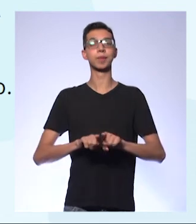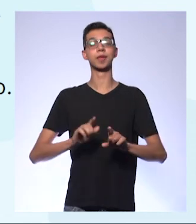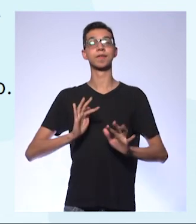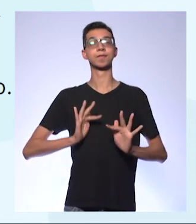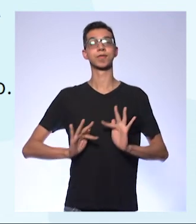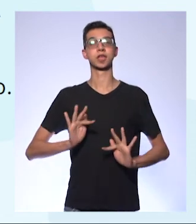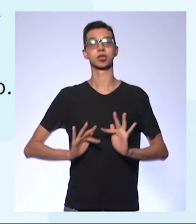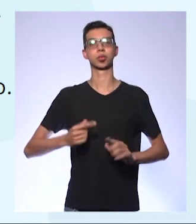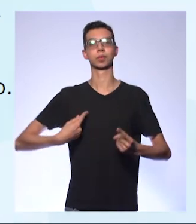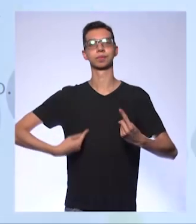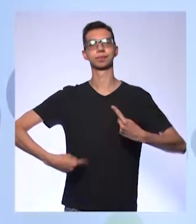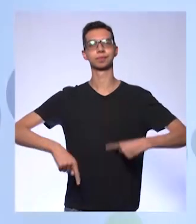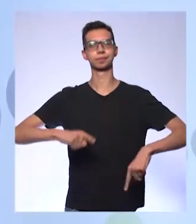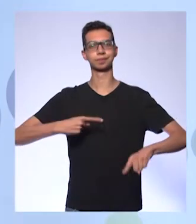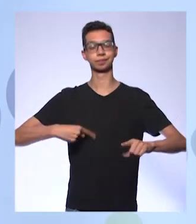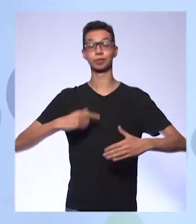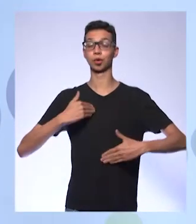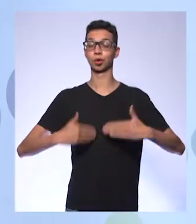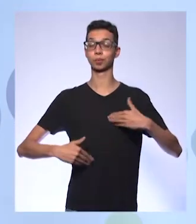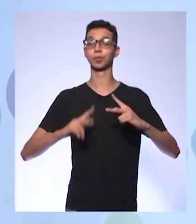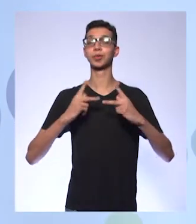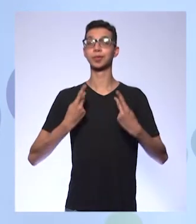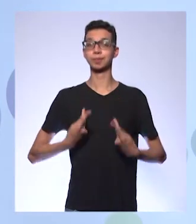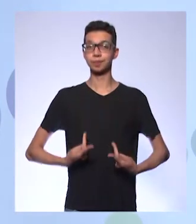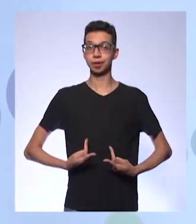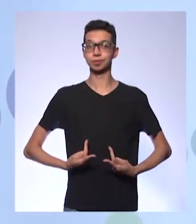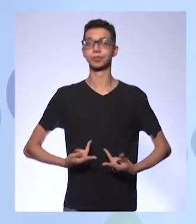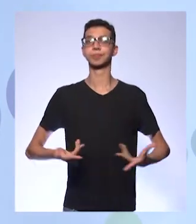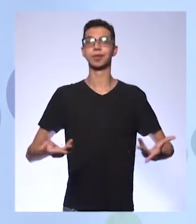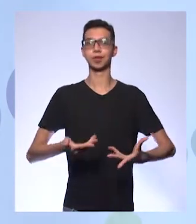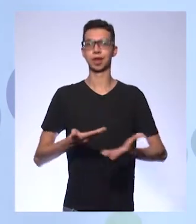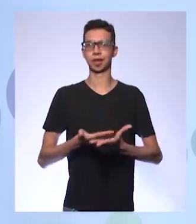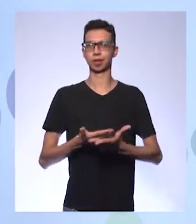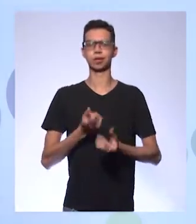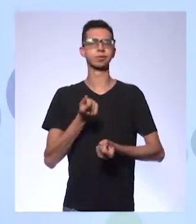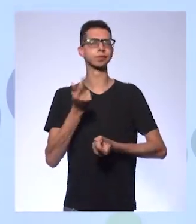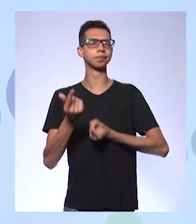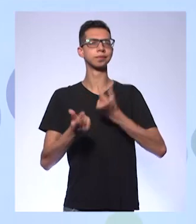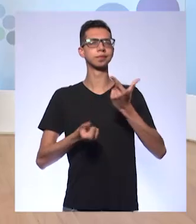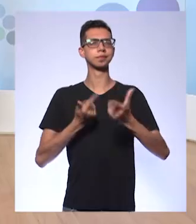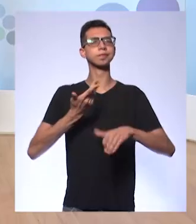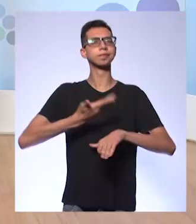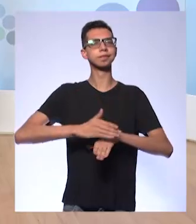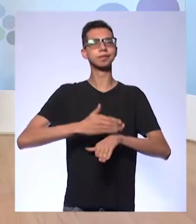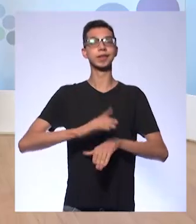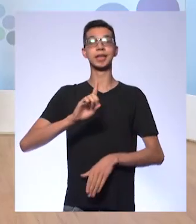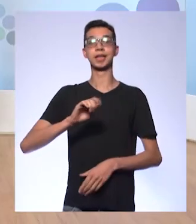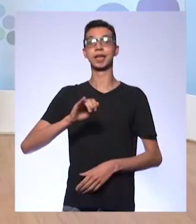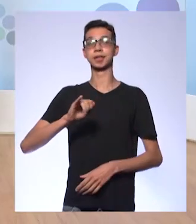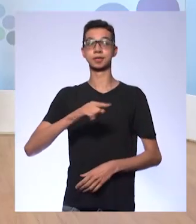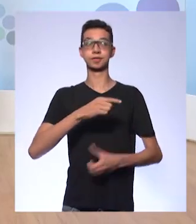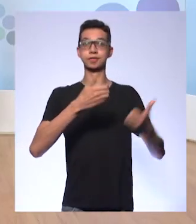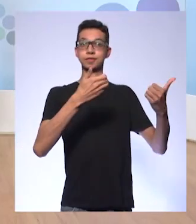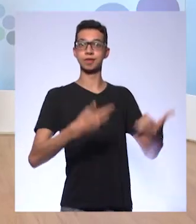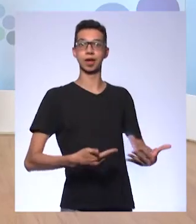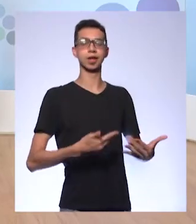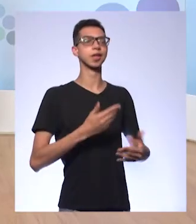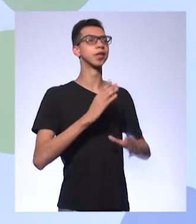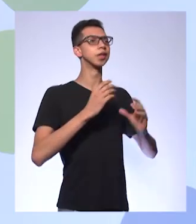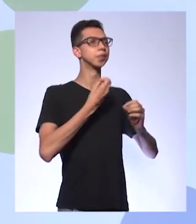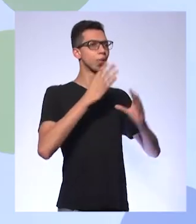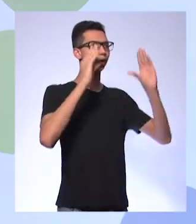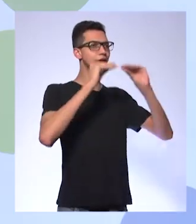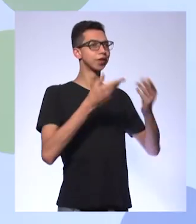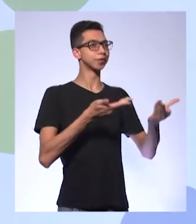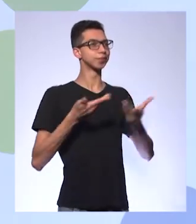humano. Bom, então nós vamos trabalhar com algumas habilidades nessa aula e a Dani vai falar sobre as habilidades. Boa noite, Dani, seja Boa bem-vinda à noite, aula.